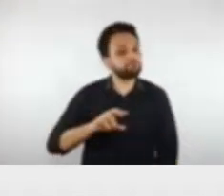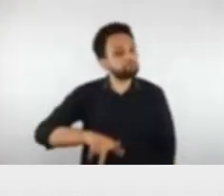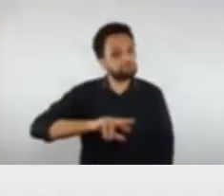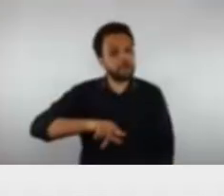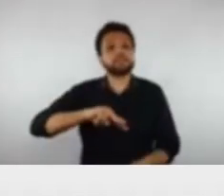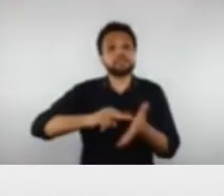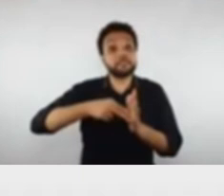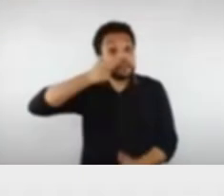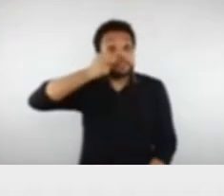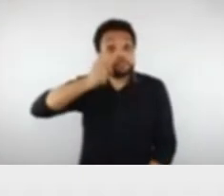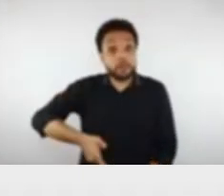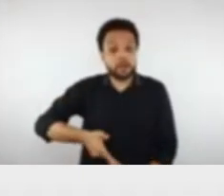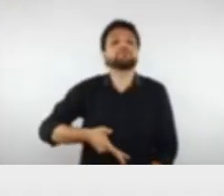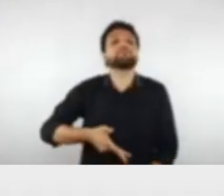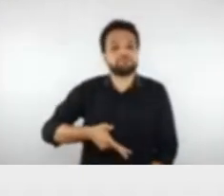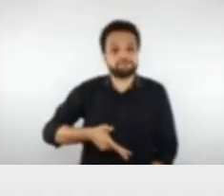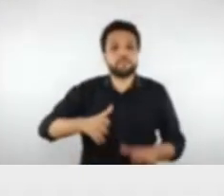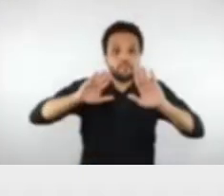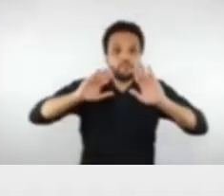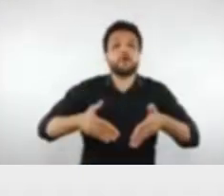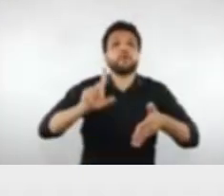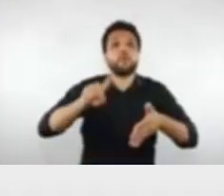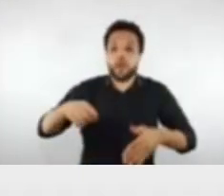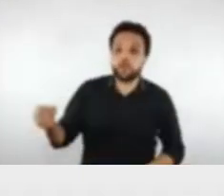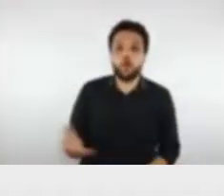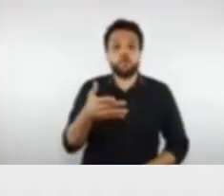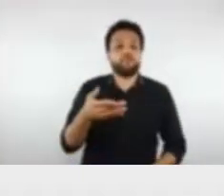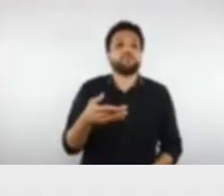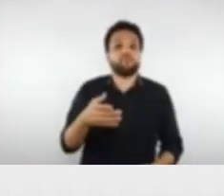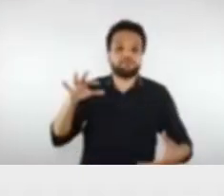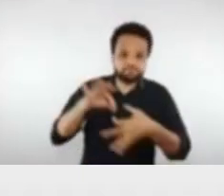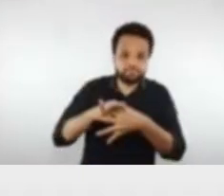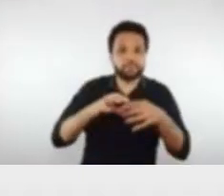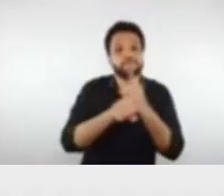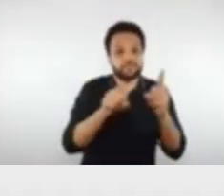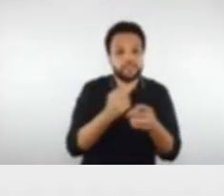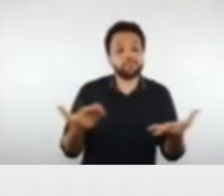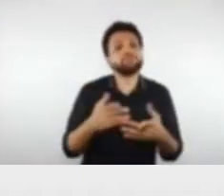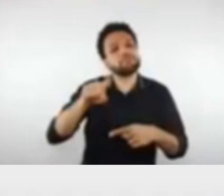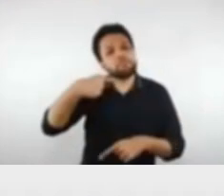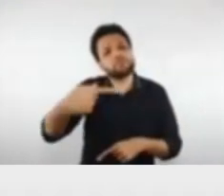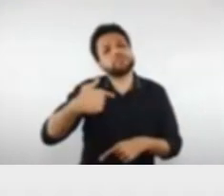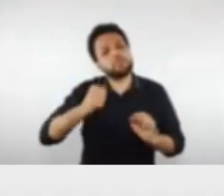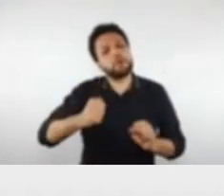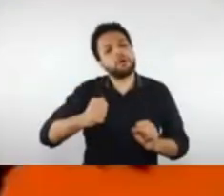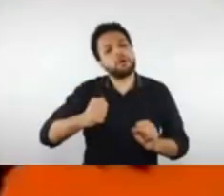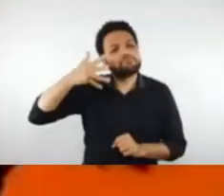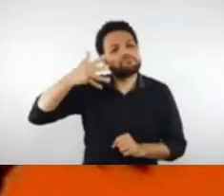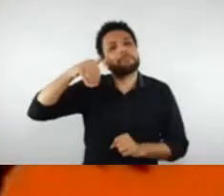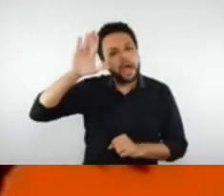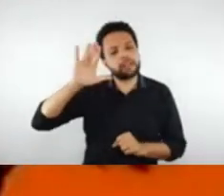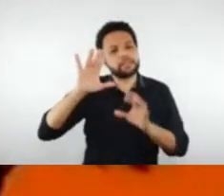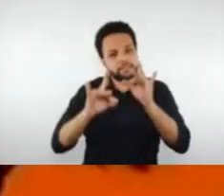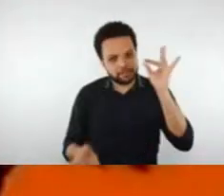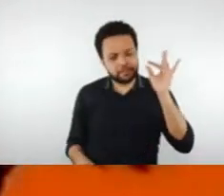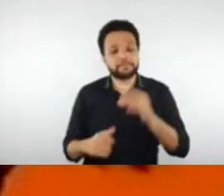inovação, tá? Também posso falar mais a respeito, mas eu acho que não é o nosso foco. E aí eu queria, depois de dar